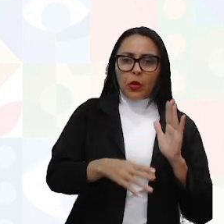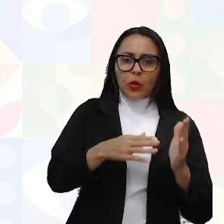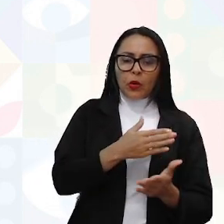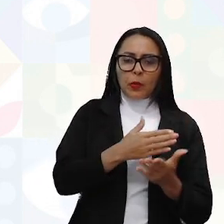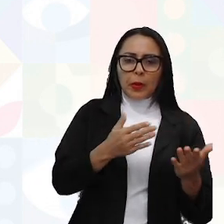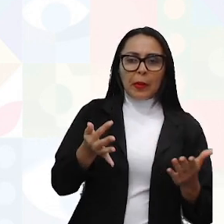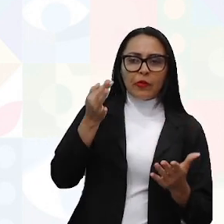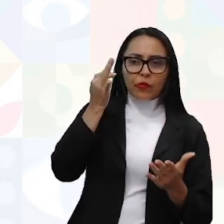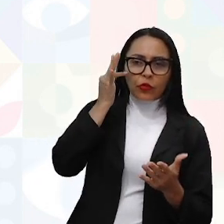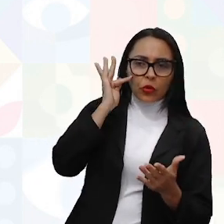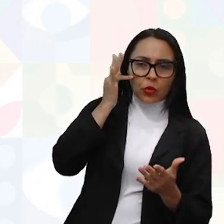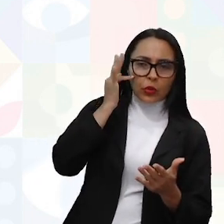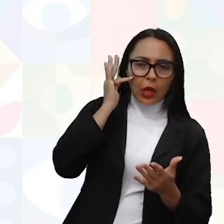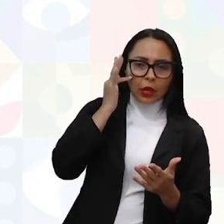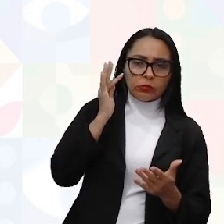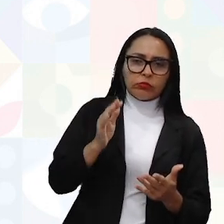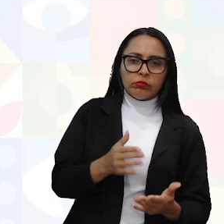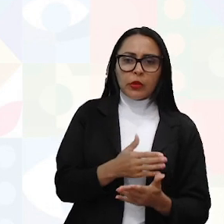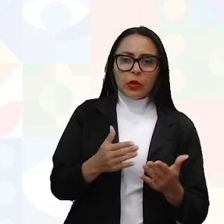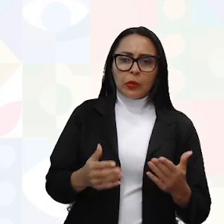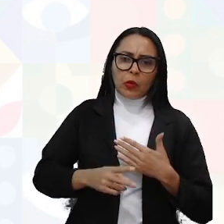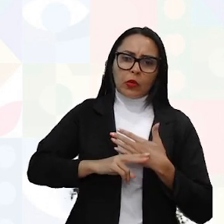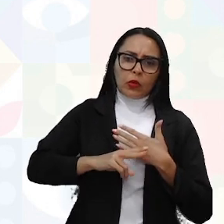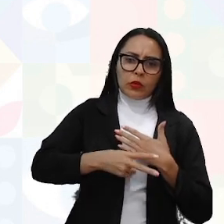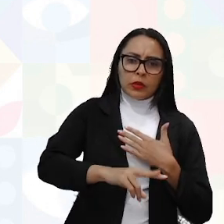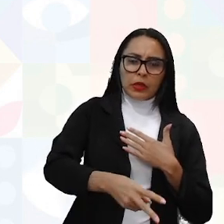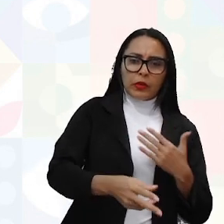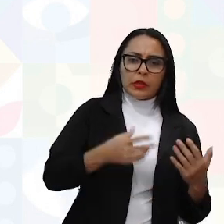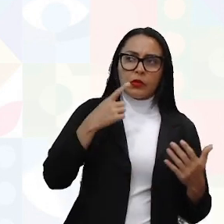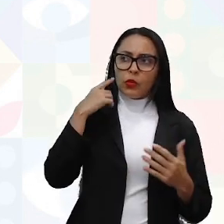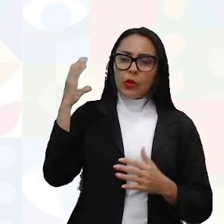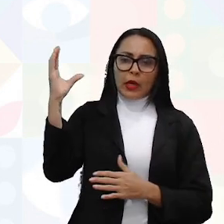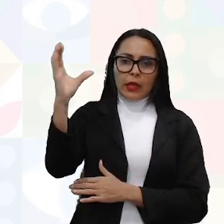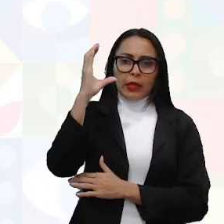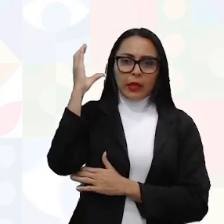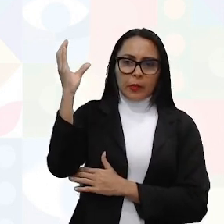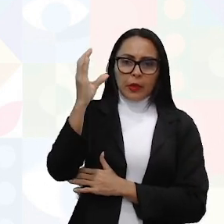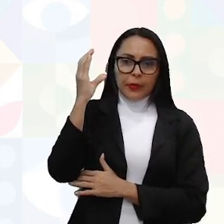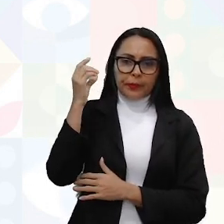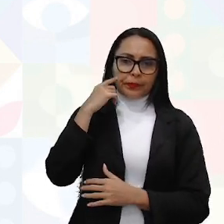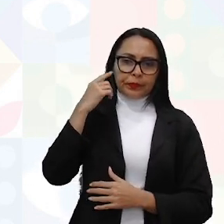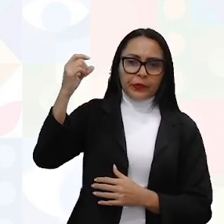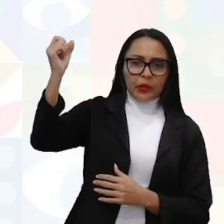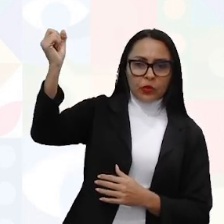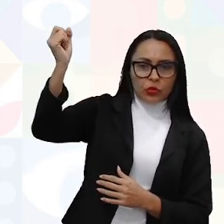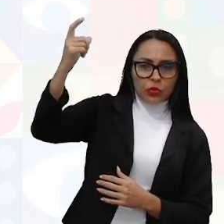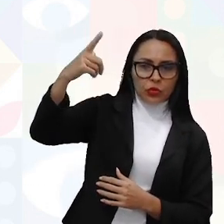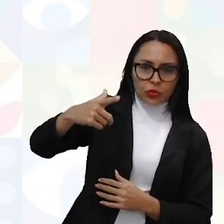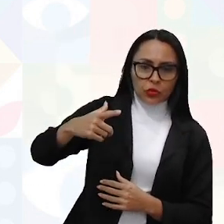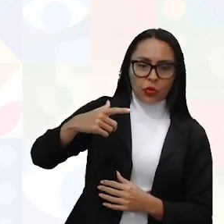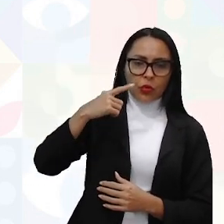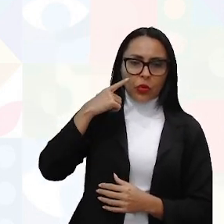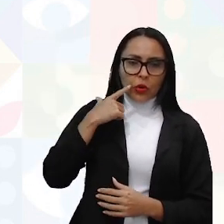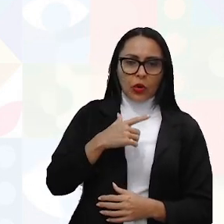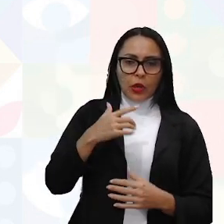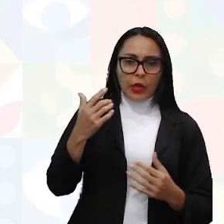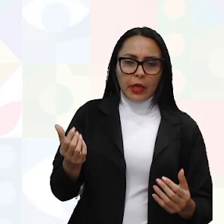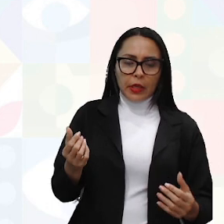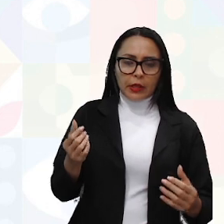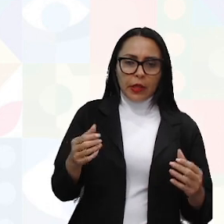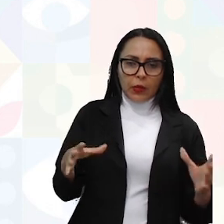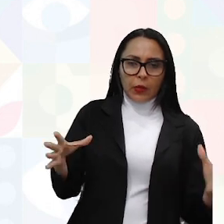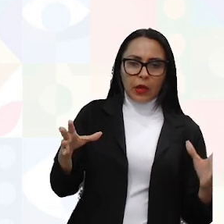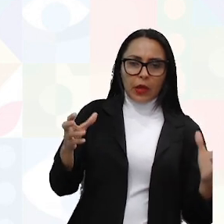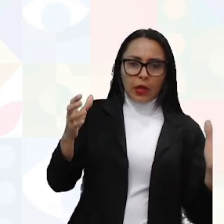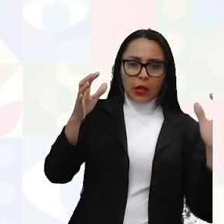de fruticultura, como consequência das suas condições climáticas, sol o ano inteiro, baixa umidade e